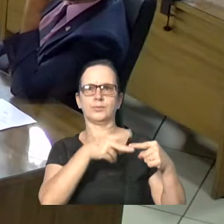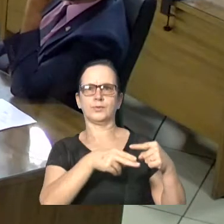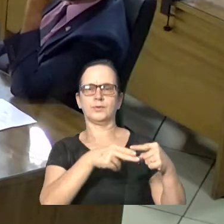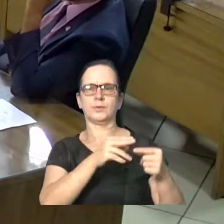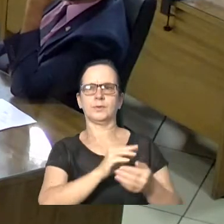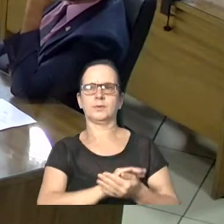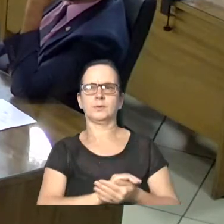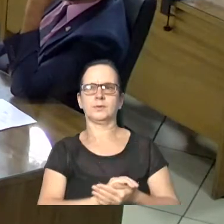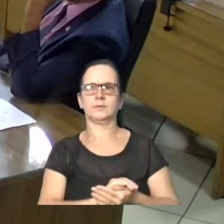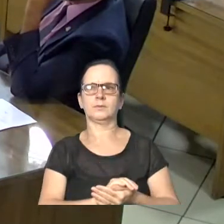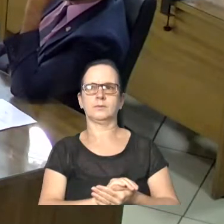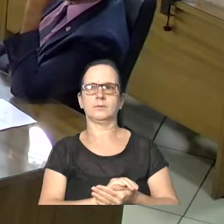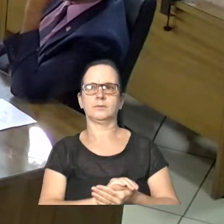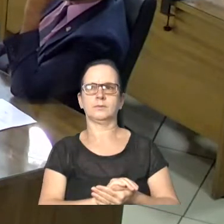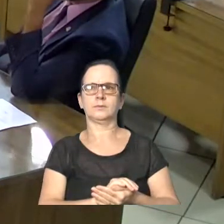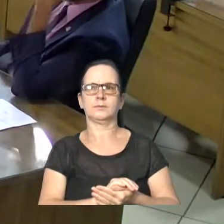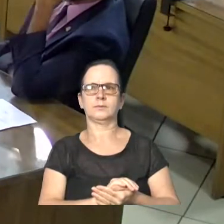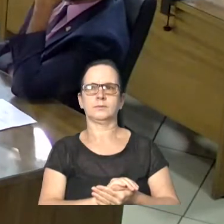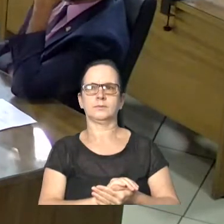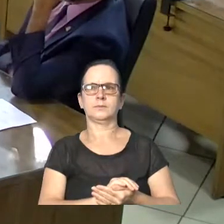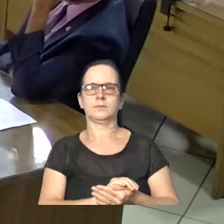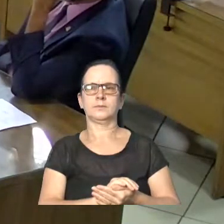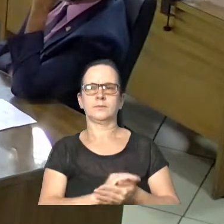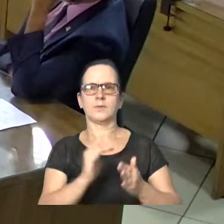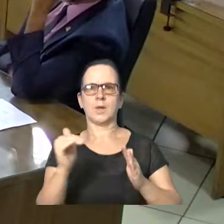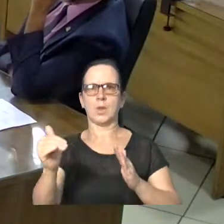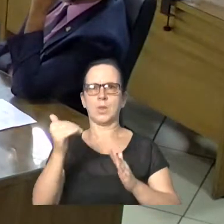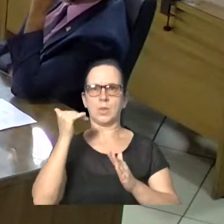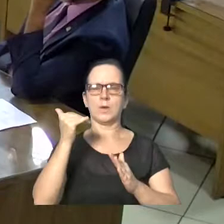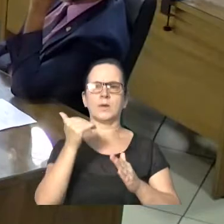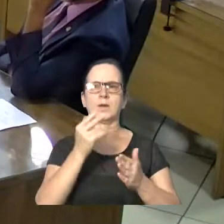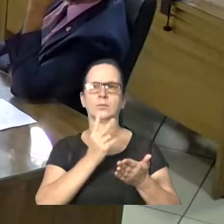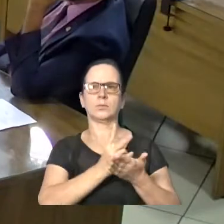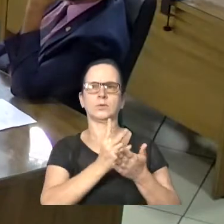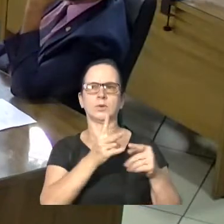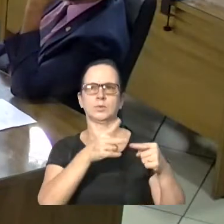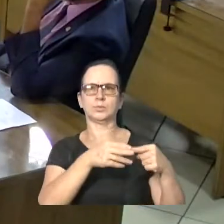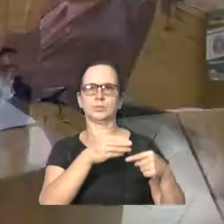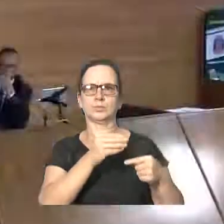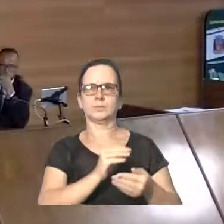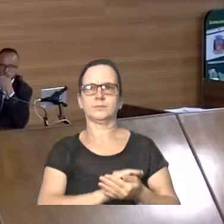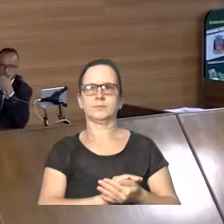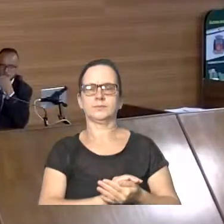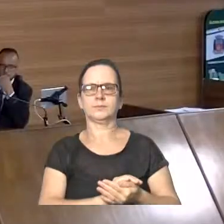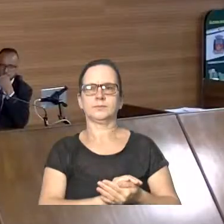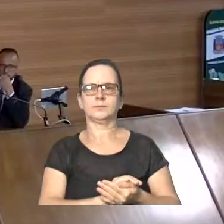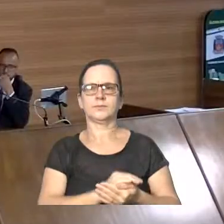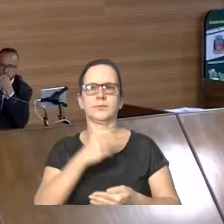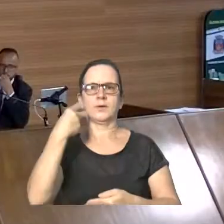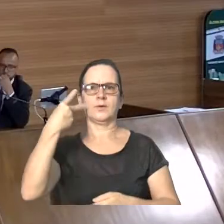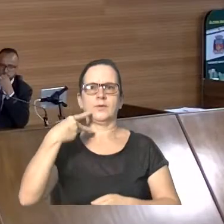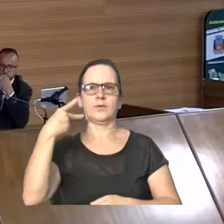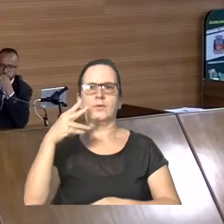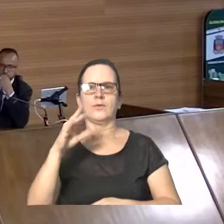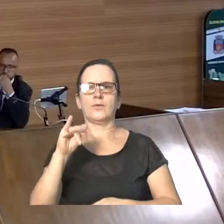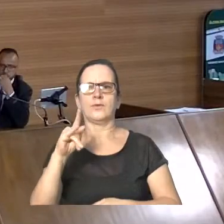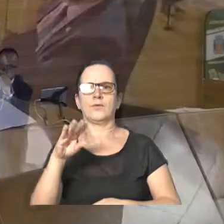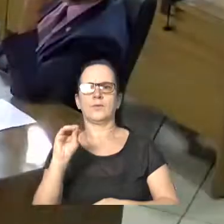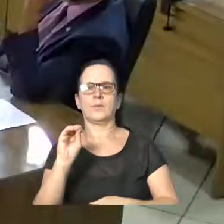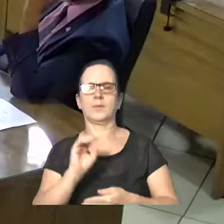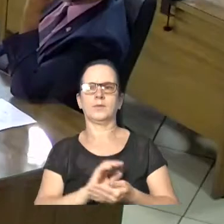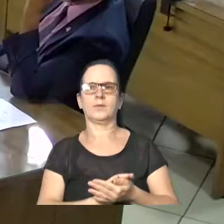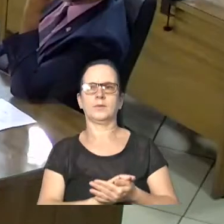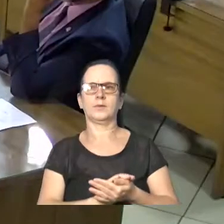autora do projeto, nos orientou a manutenção também. Vereador Fábio Alves